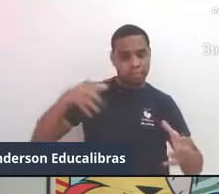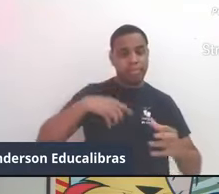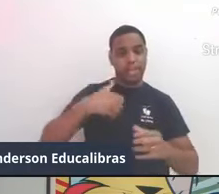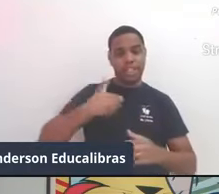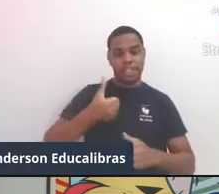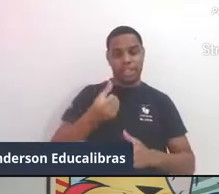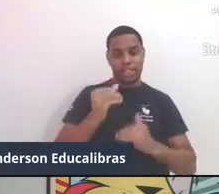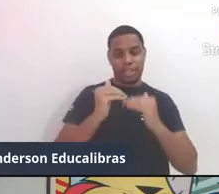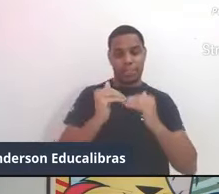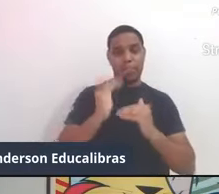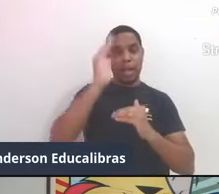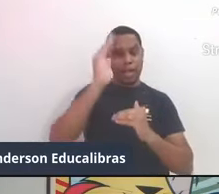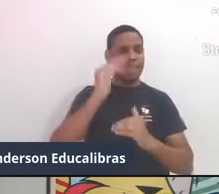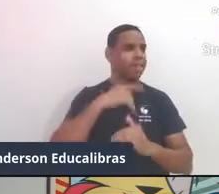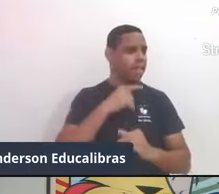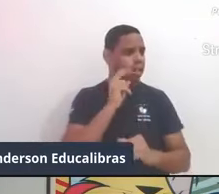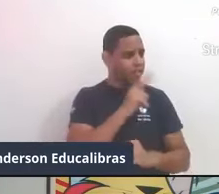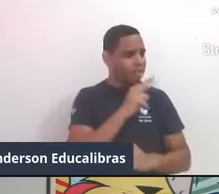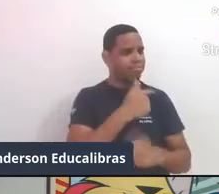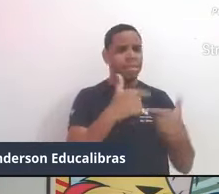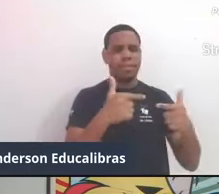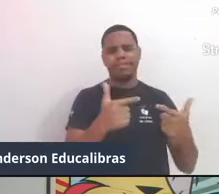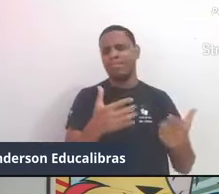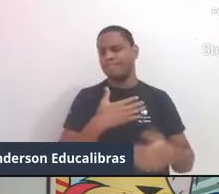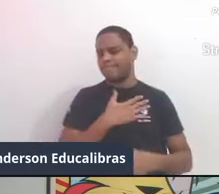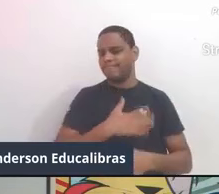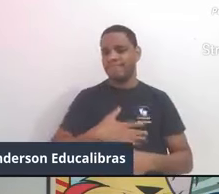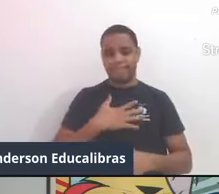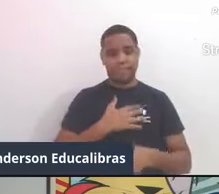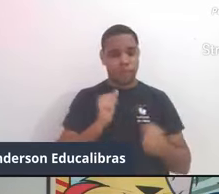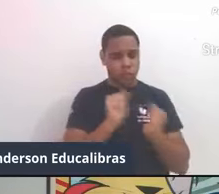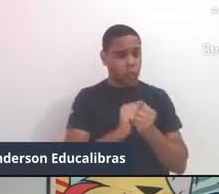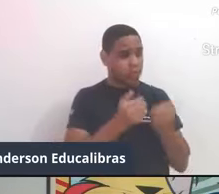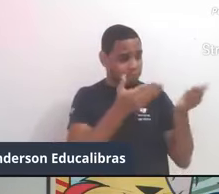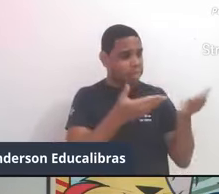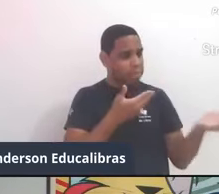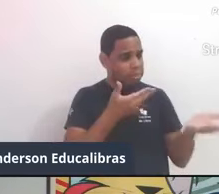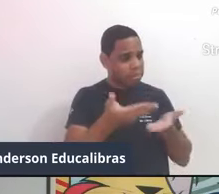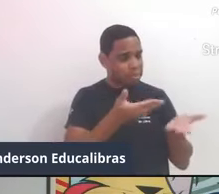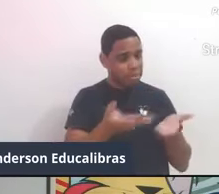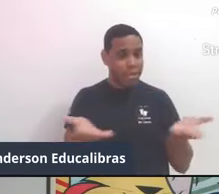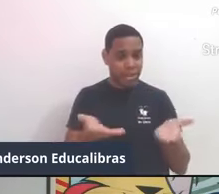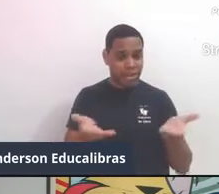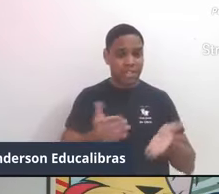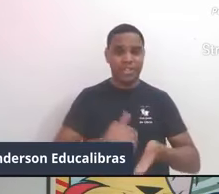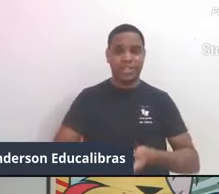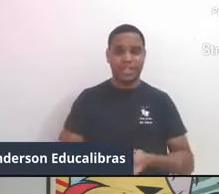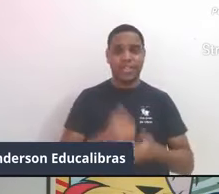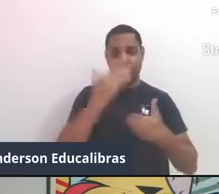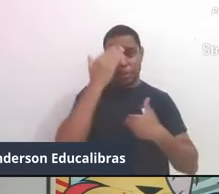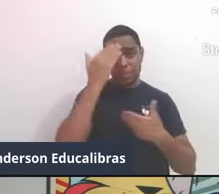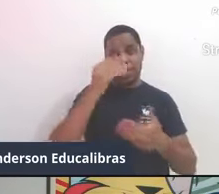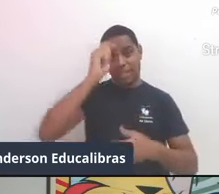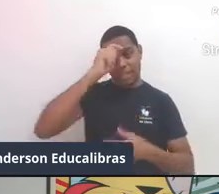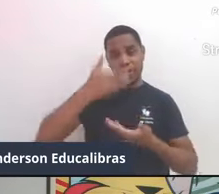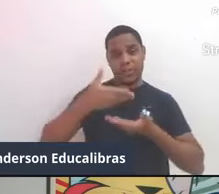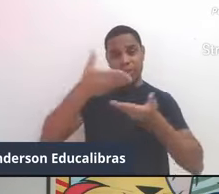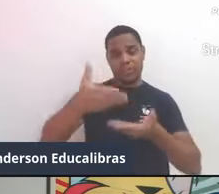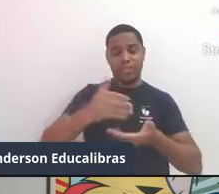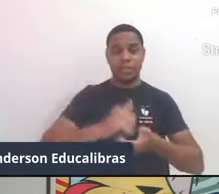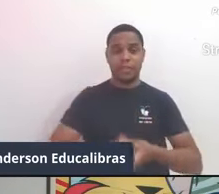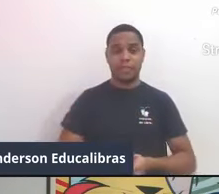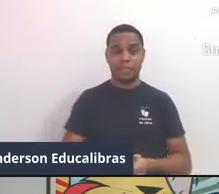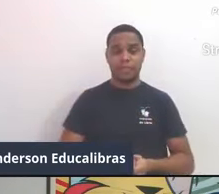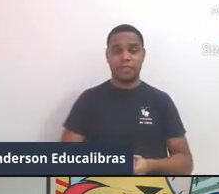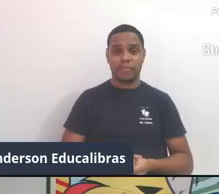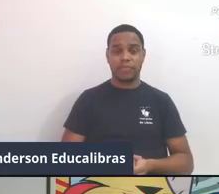mais. E é um prazer aqui ter debatido contigo nesse painel. Obrigada, Cid, pelo convite.